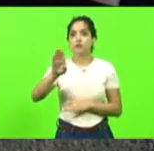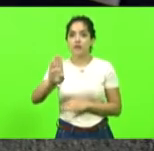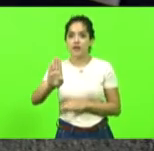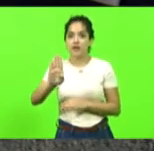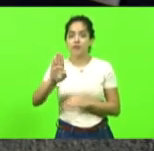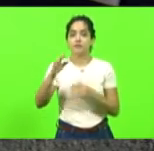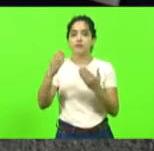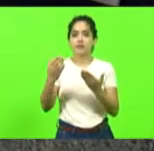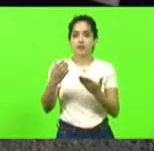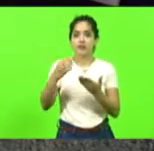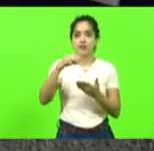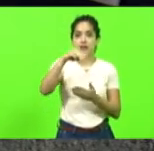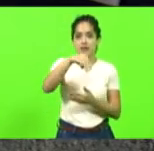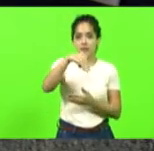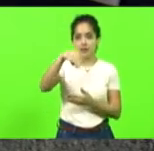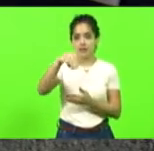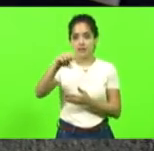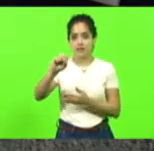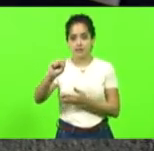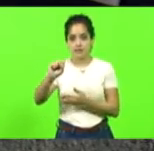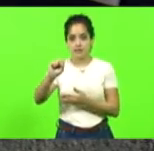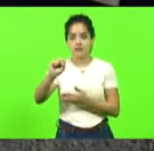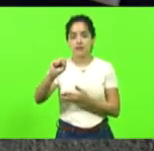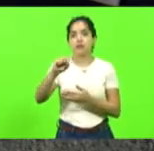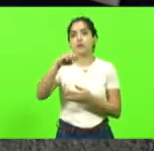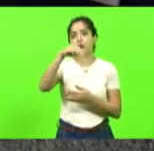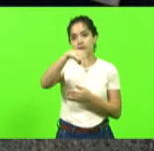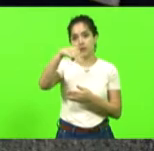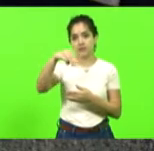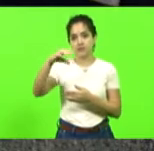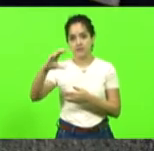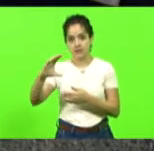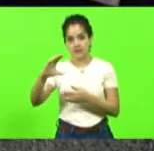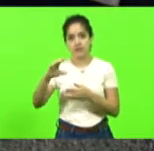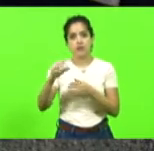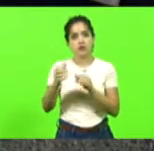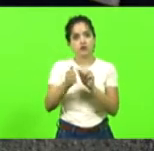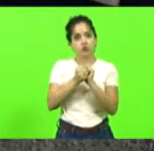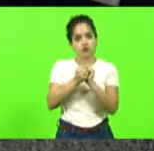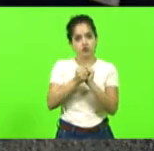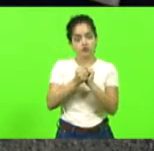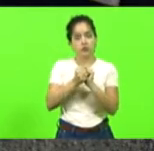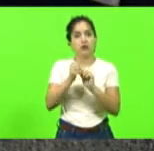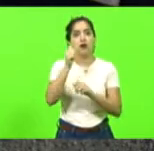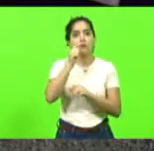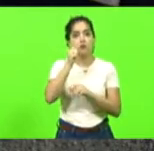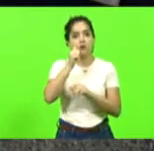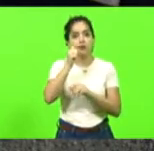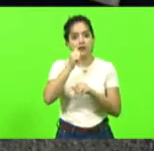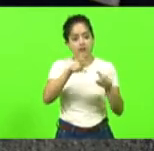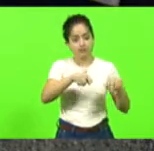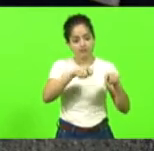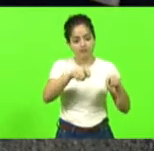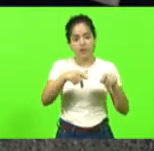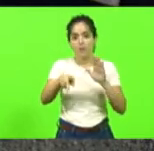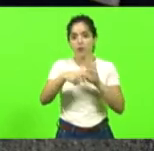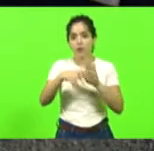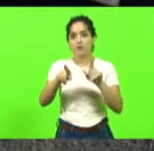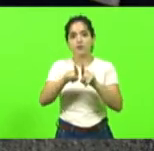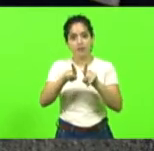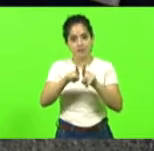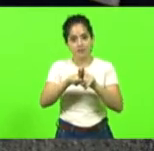do MMC, andam juntas, né? A gente sabe que são as mulheres camponesas e também as da cidade, em geral, as